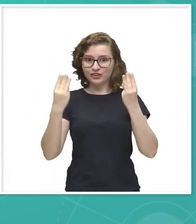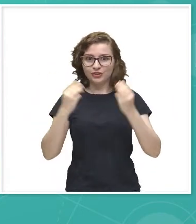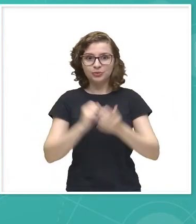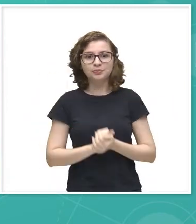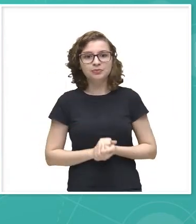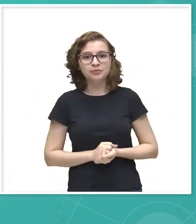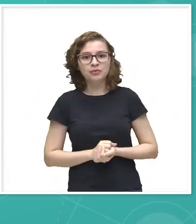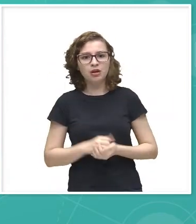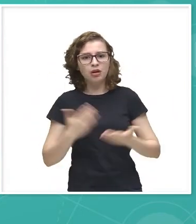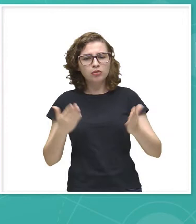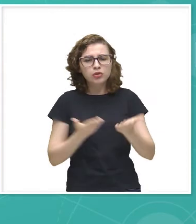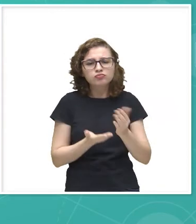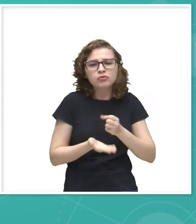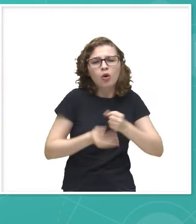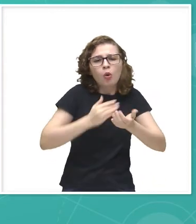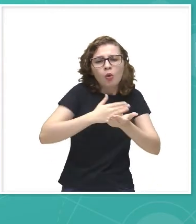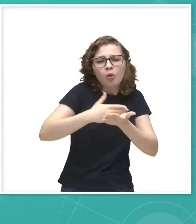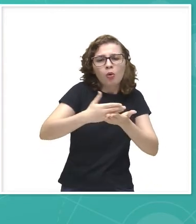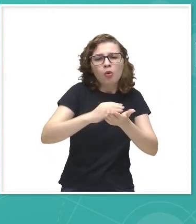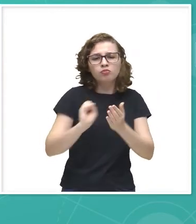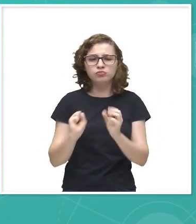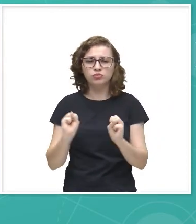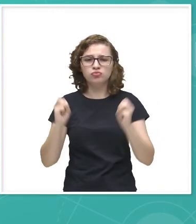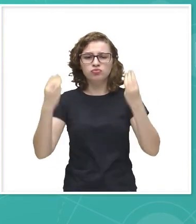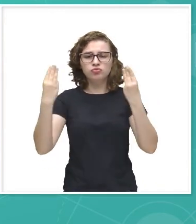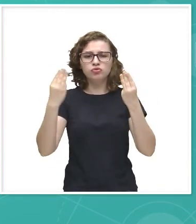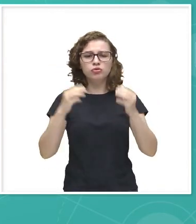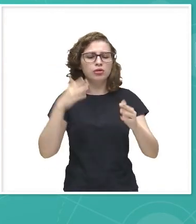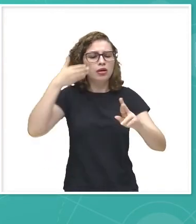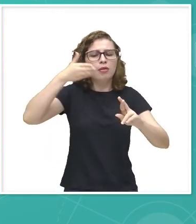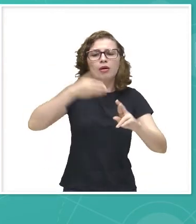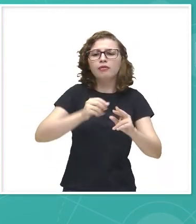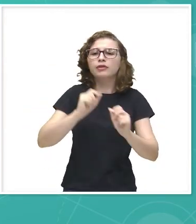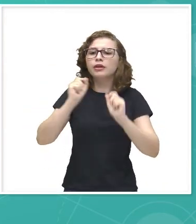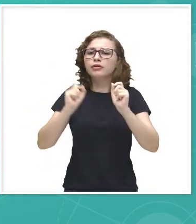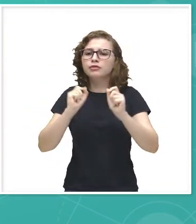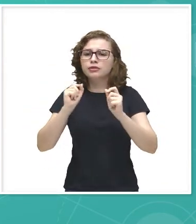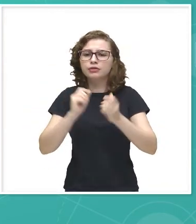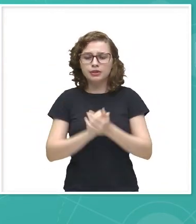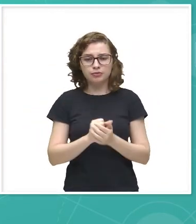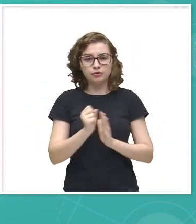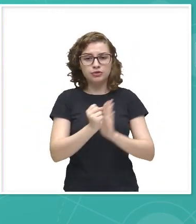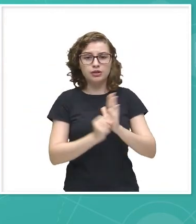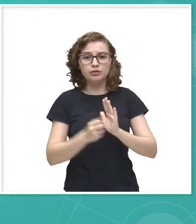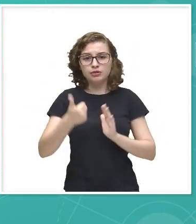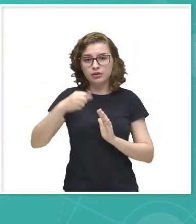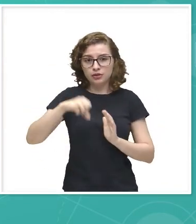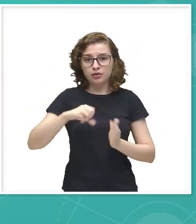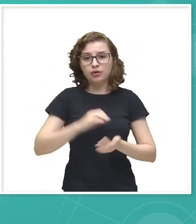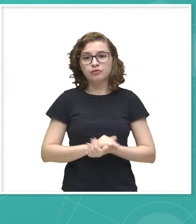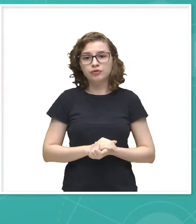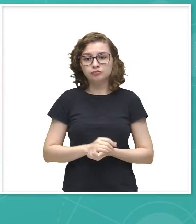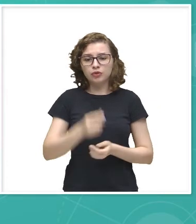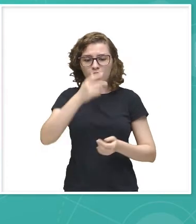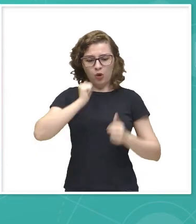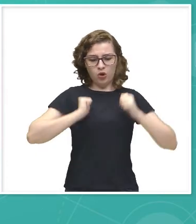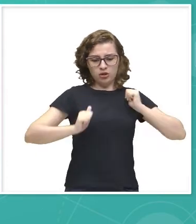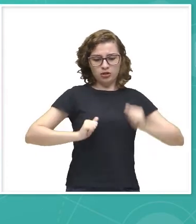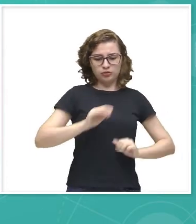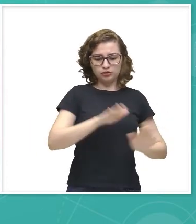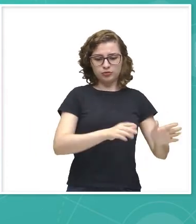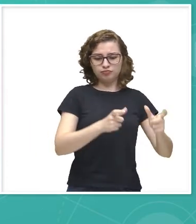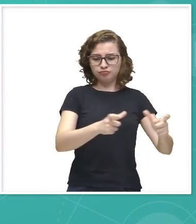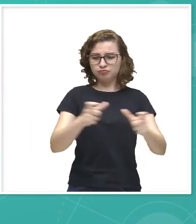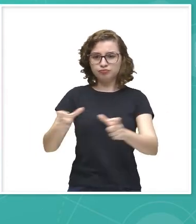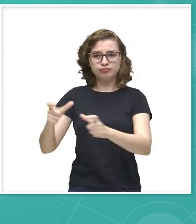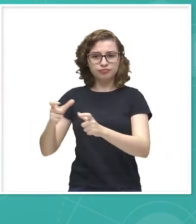século XIX a partir da alternativa A. Disposição cênica dos artistas no espaço